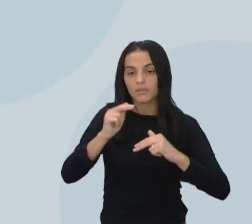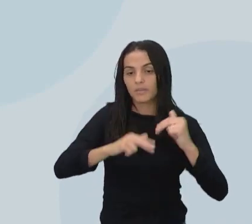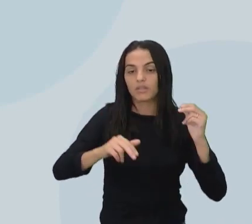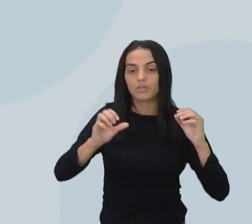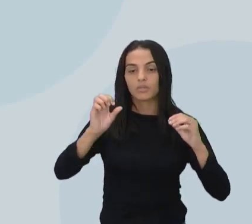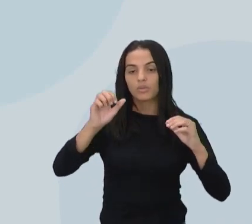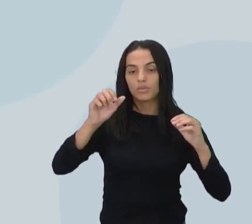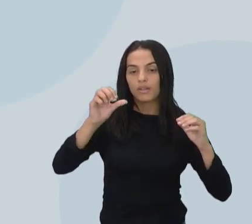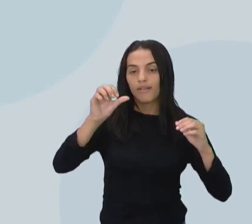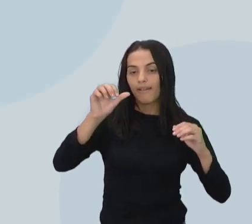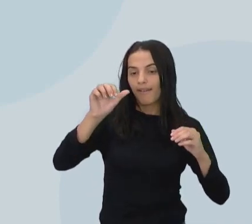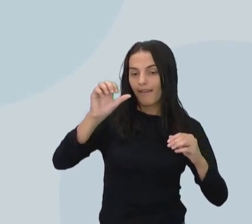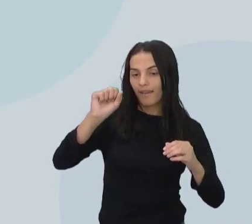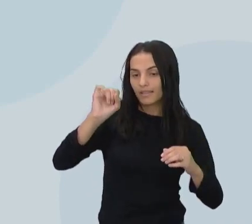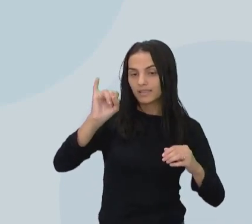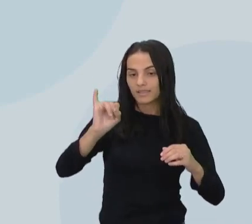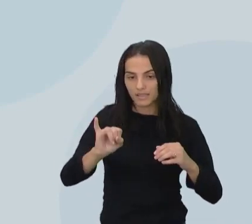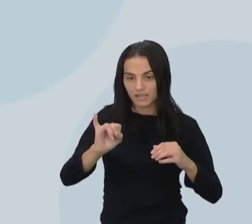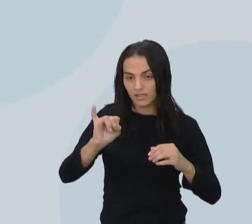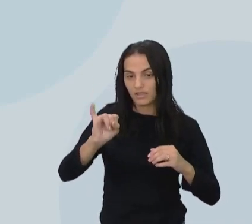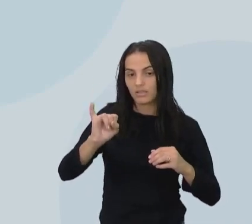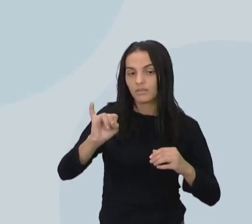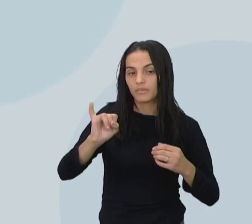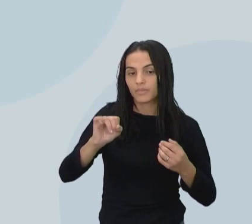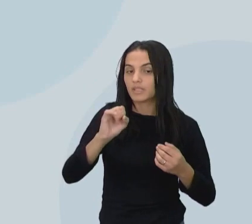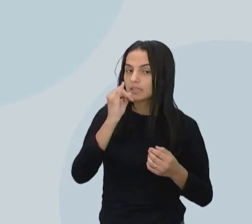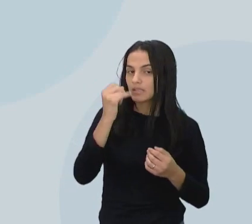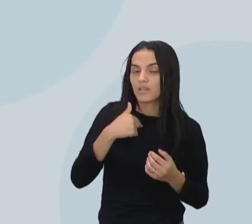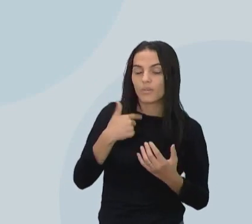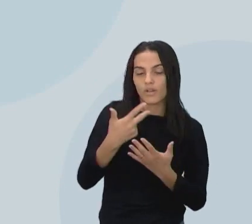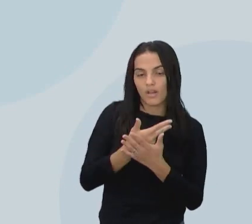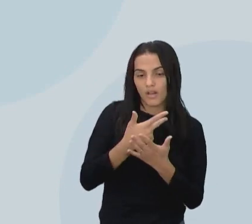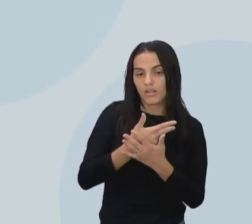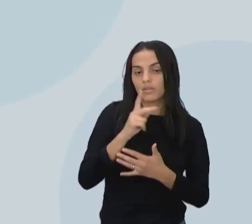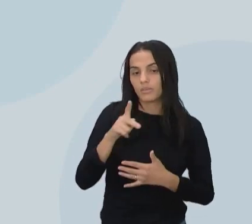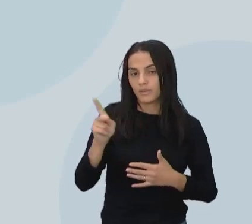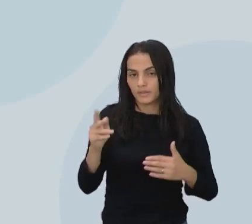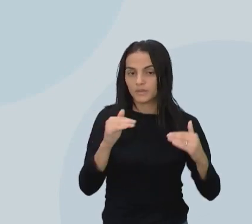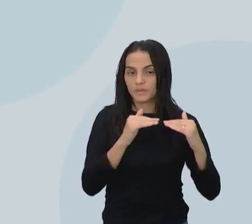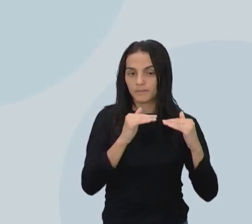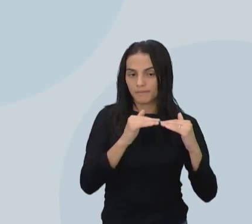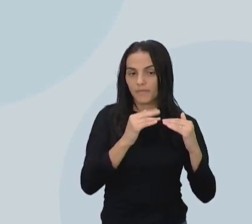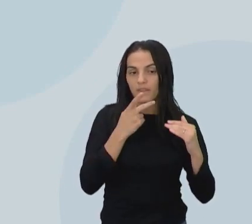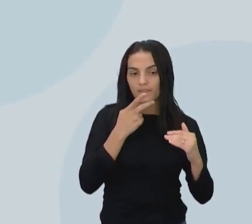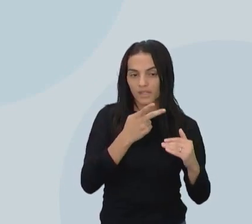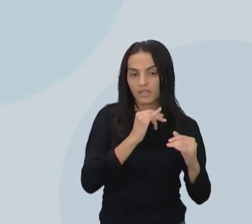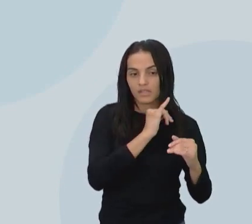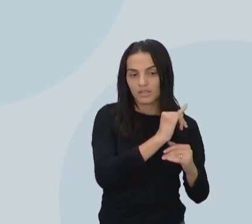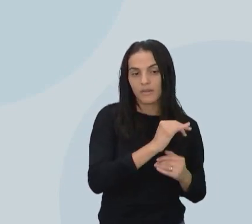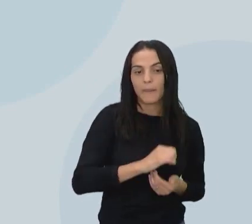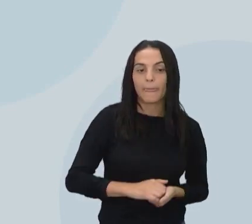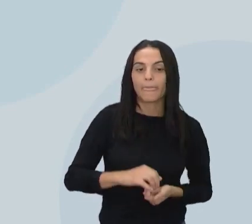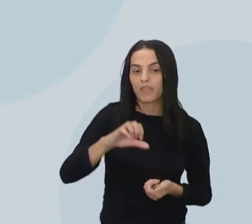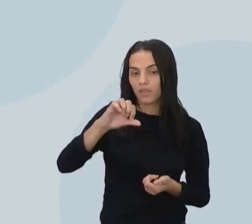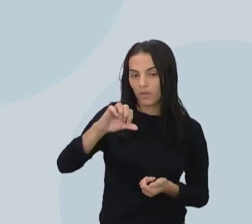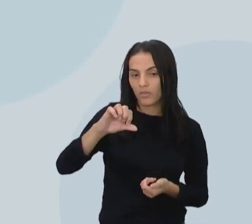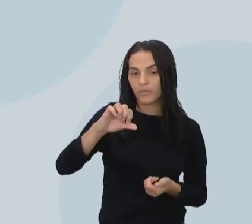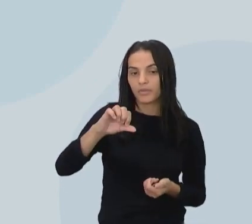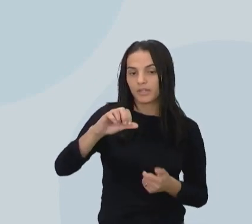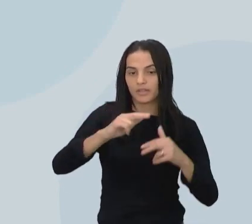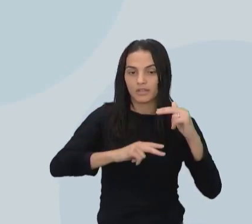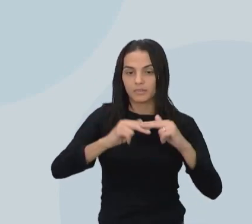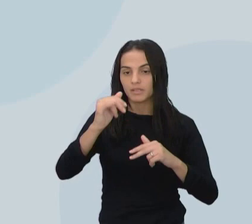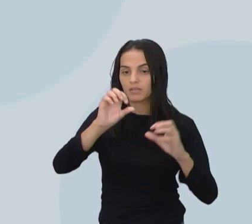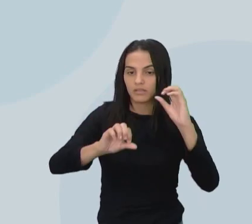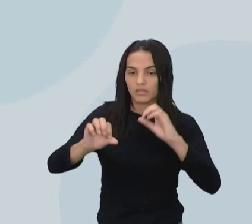silício, que é o Si. Se eu estiver enganada, o professor me corrige que eu estou Tá certinho, na professor. cola aqui, hein? 9 átomos do elemento químico